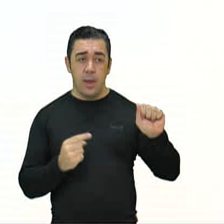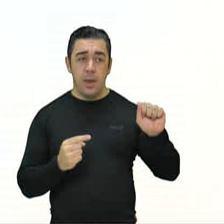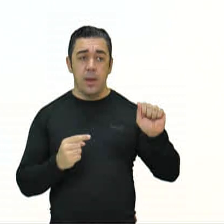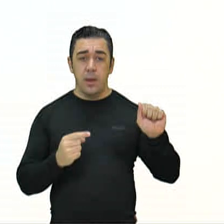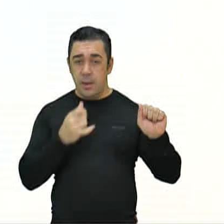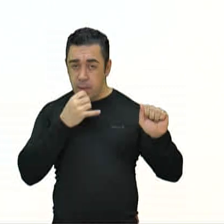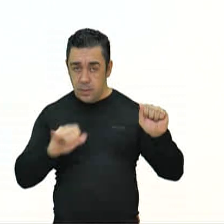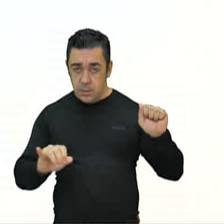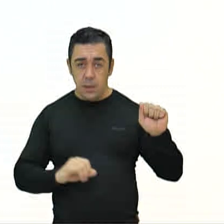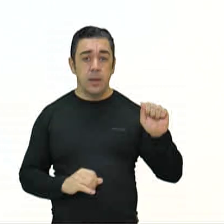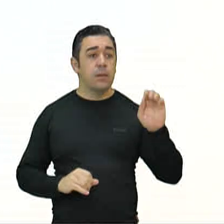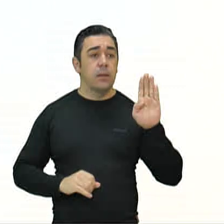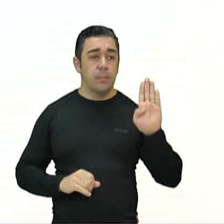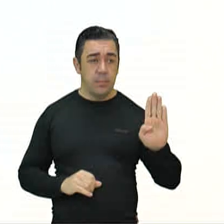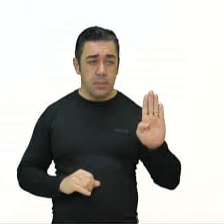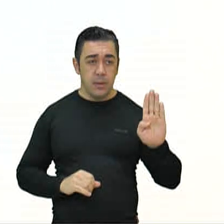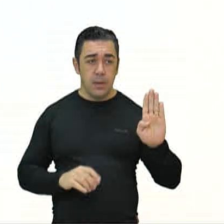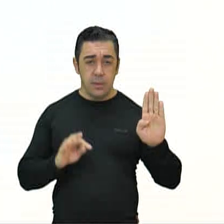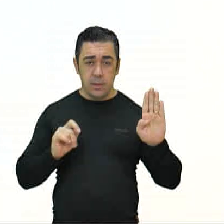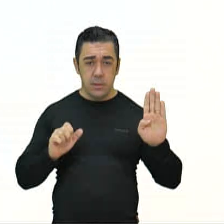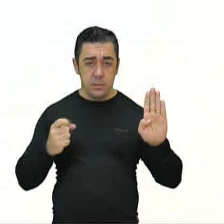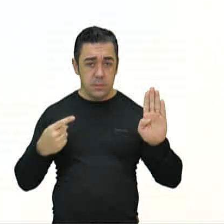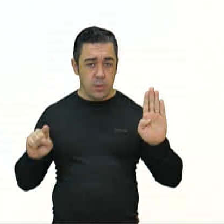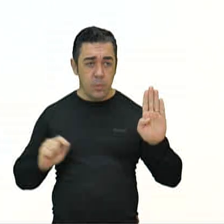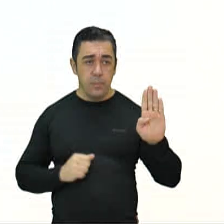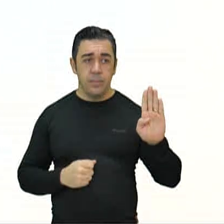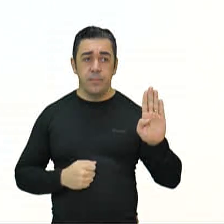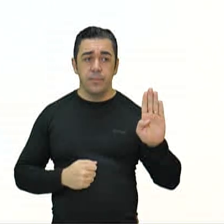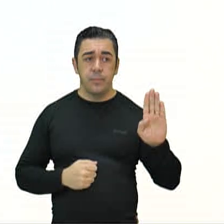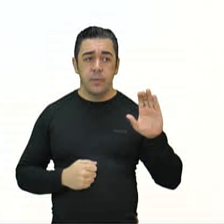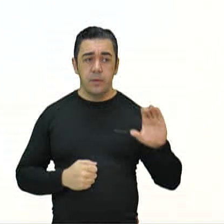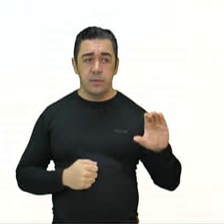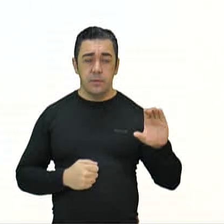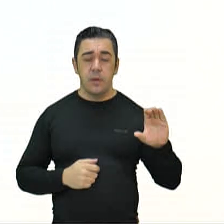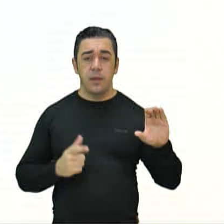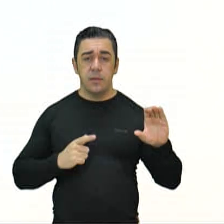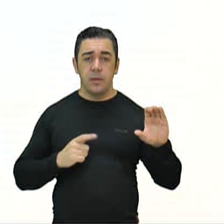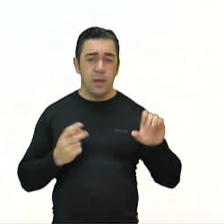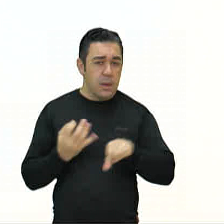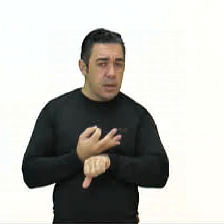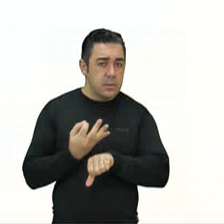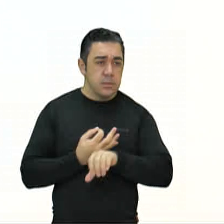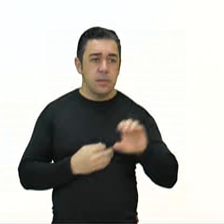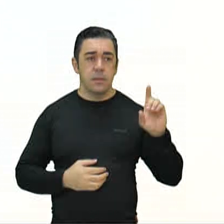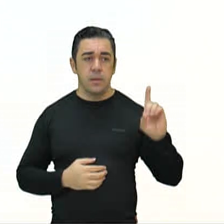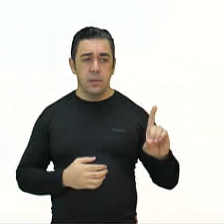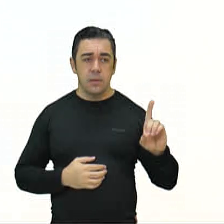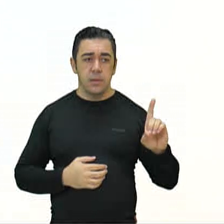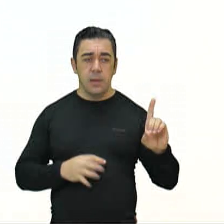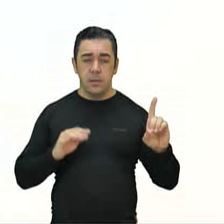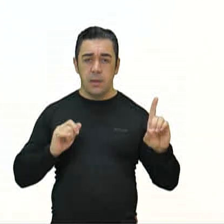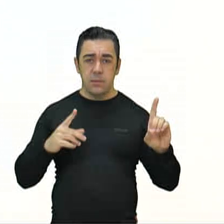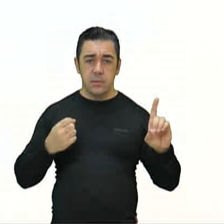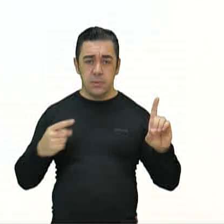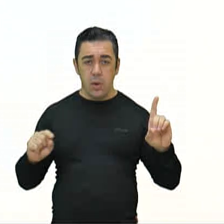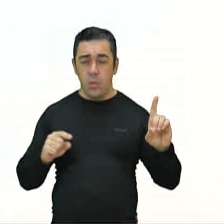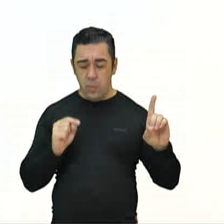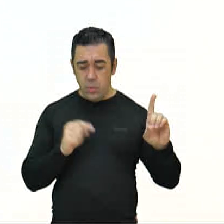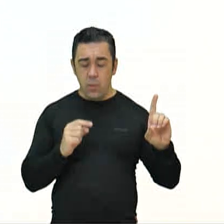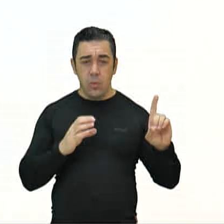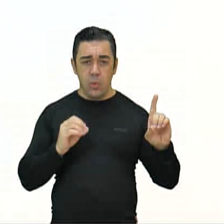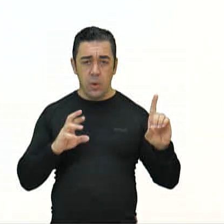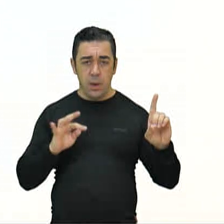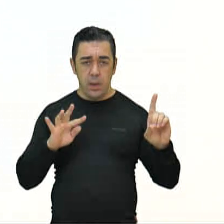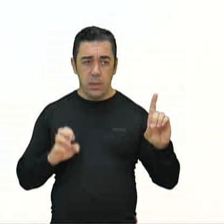corrente elétrica, letra B, tensão elétrica, letra C, resistência elétrica, letra D, tensão da tensão e da